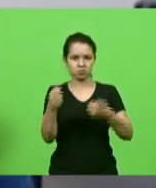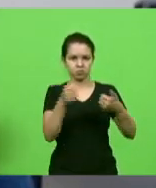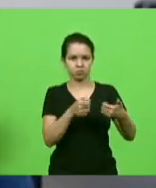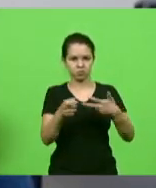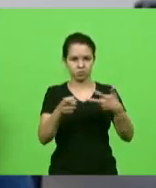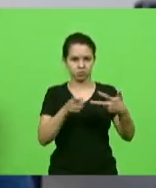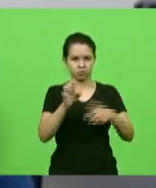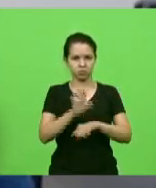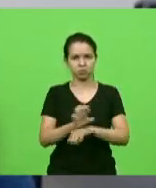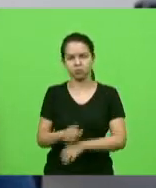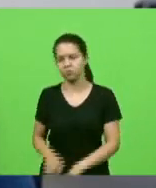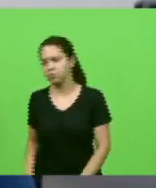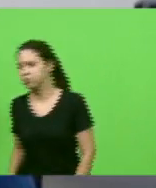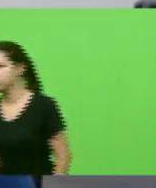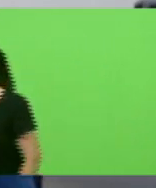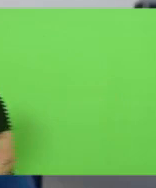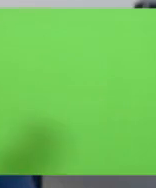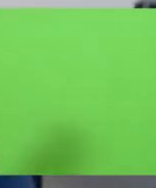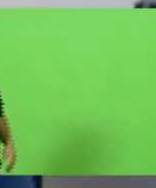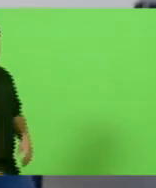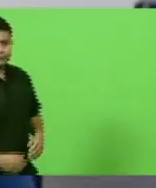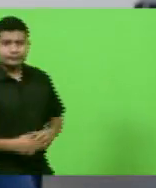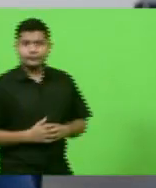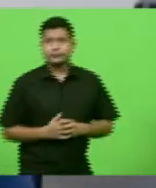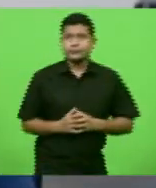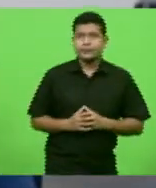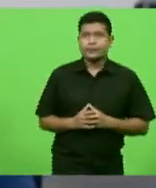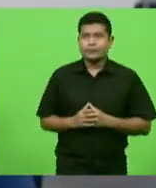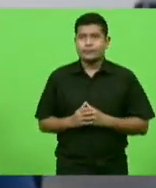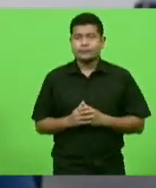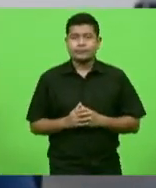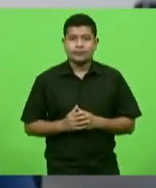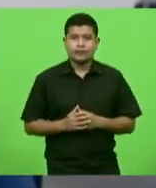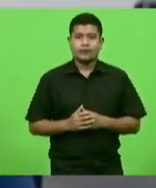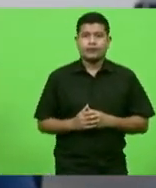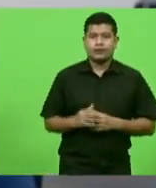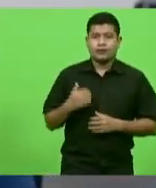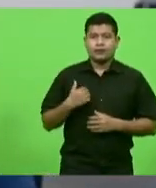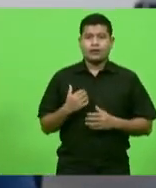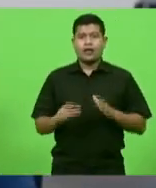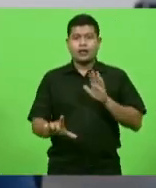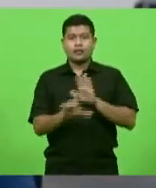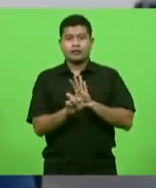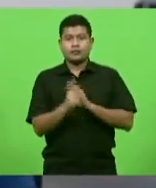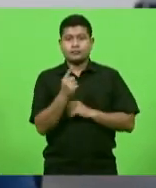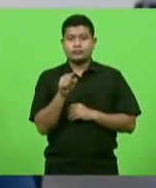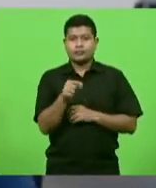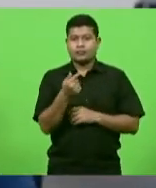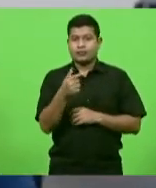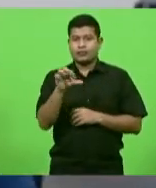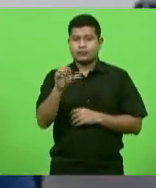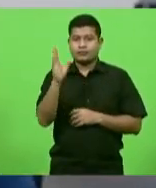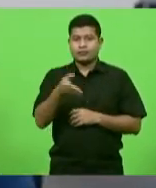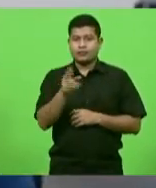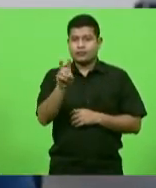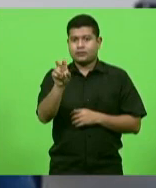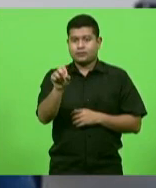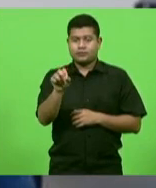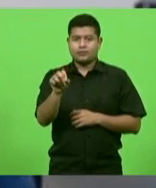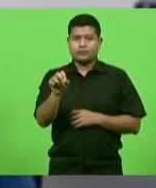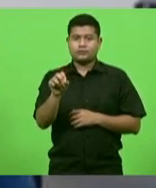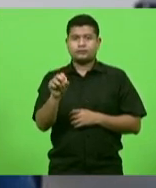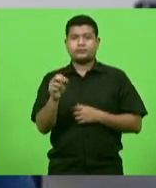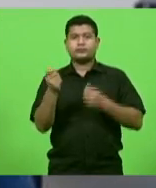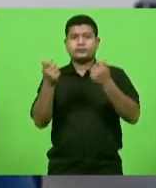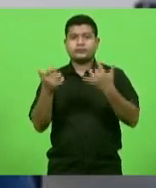estadual a minha atenção a isso comando constitucional sub-emprego ali número 1079/1950